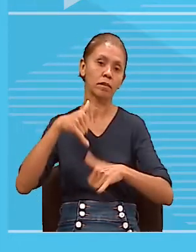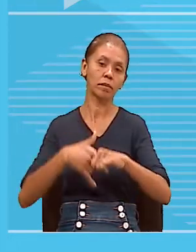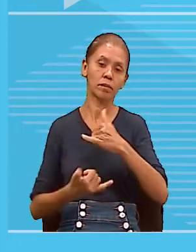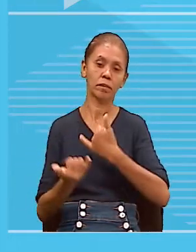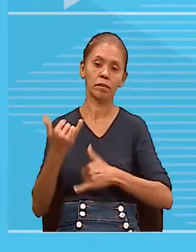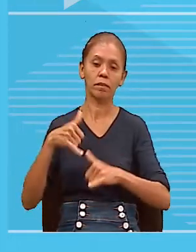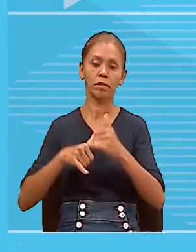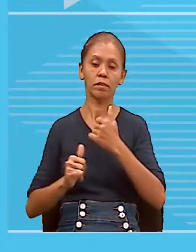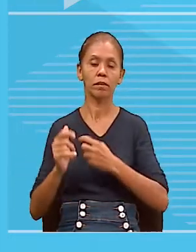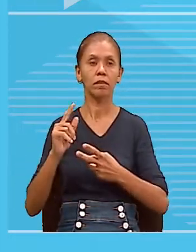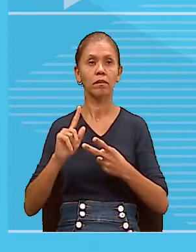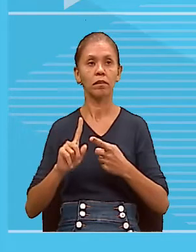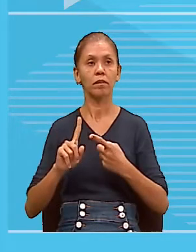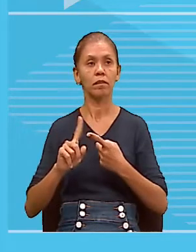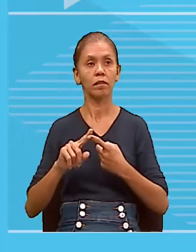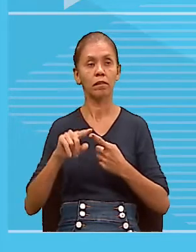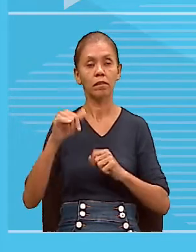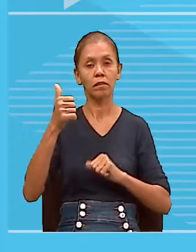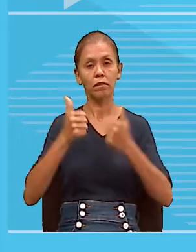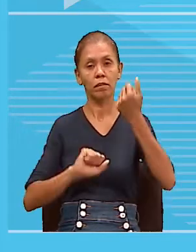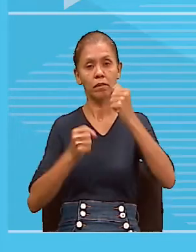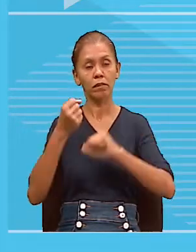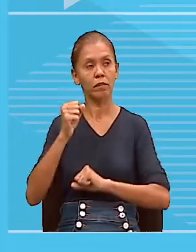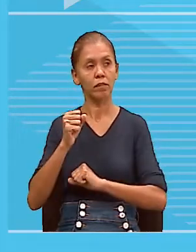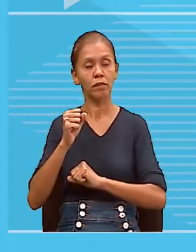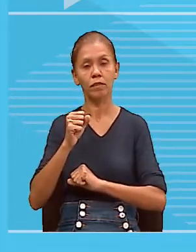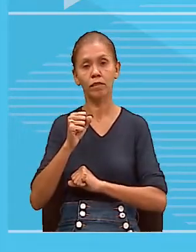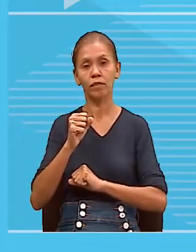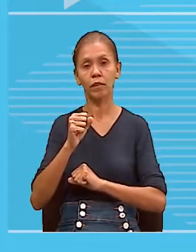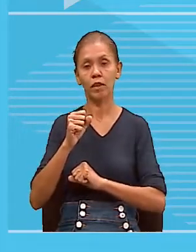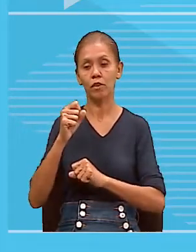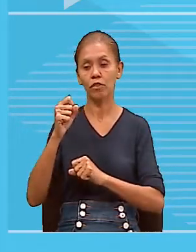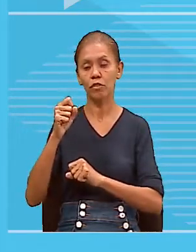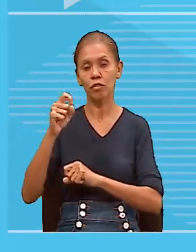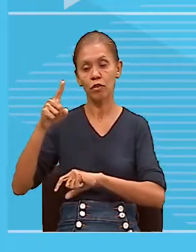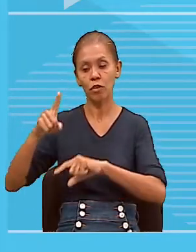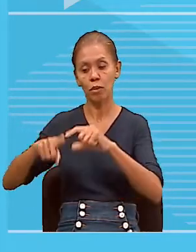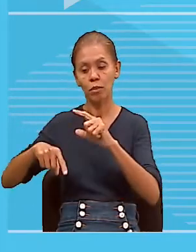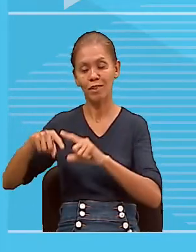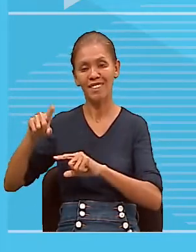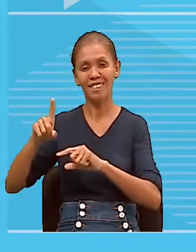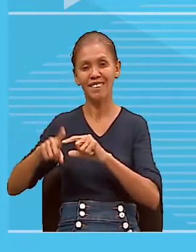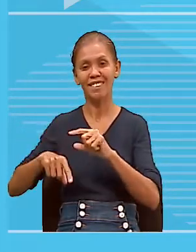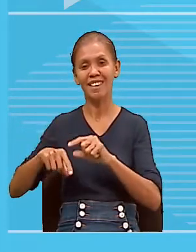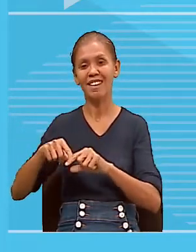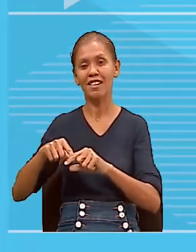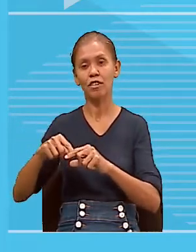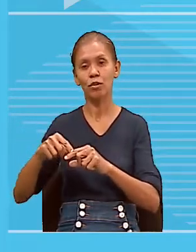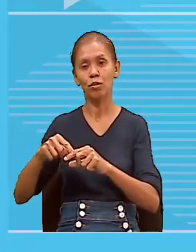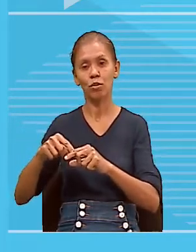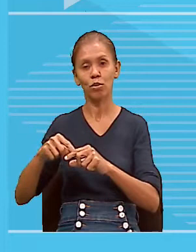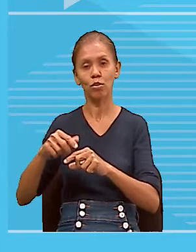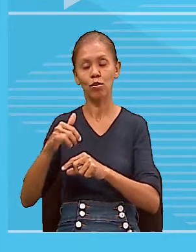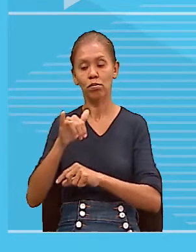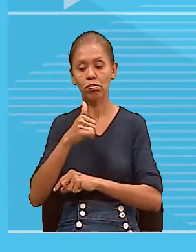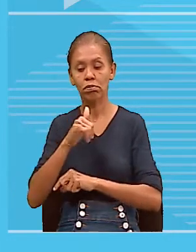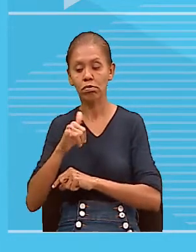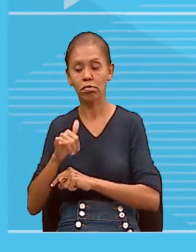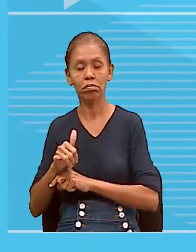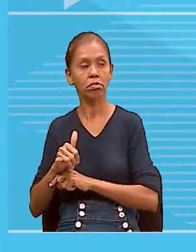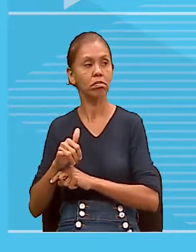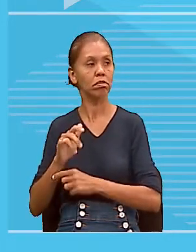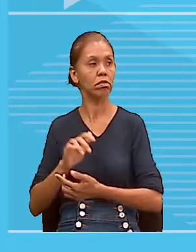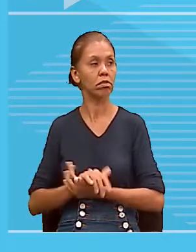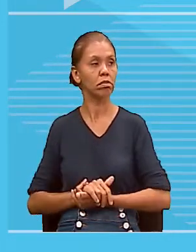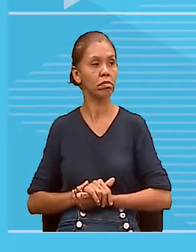a indústria de elétrons que nós não temos mas agora vão ser Made in Brazil massa né